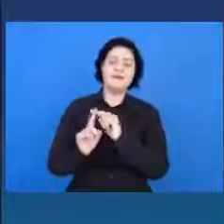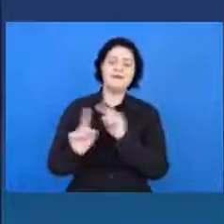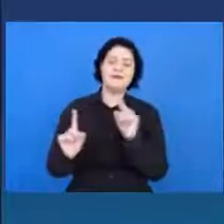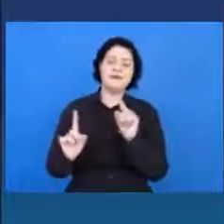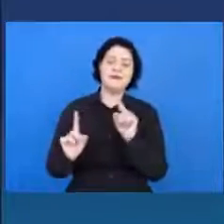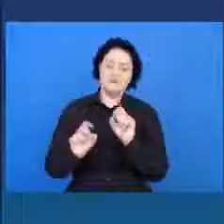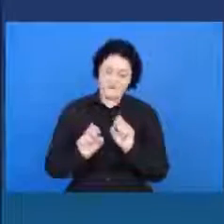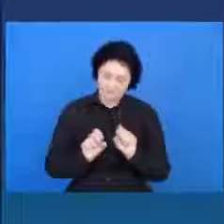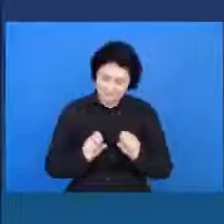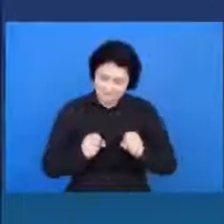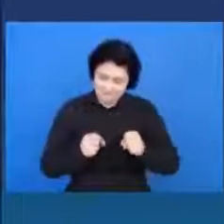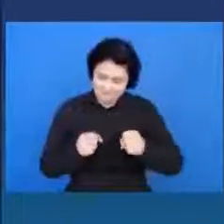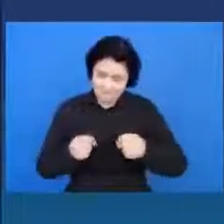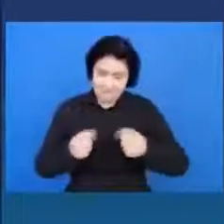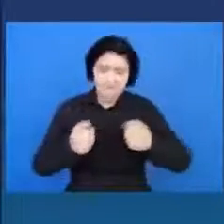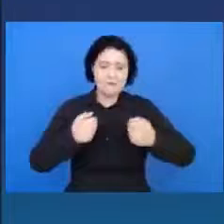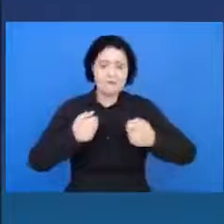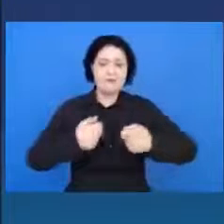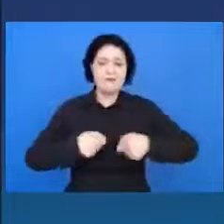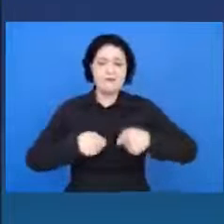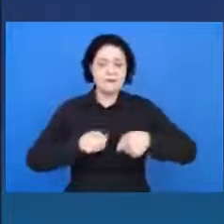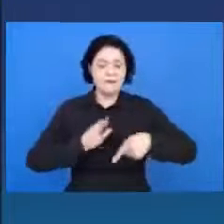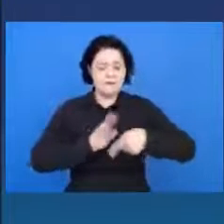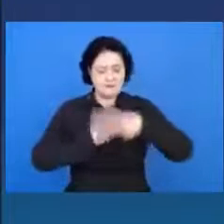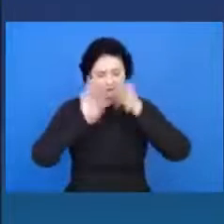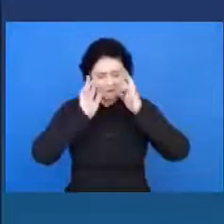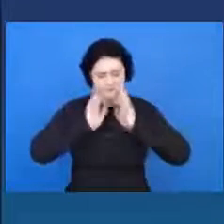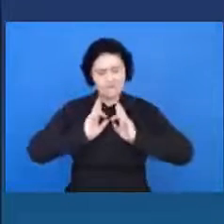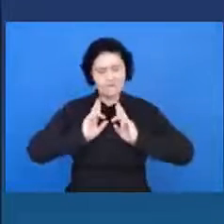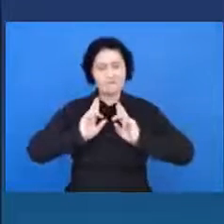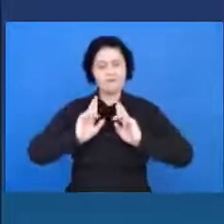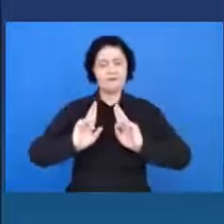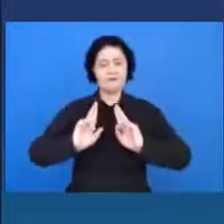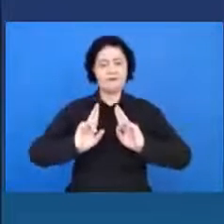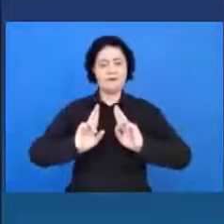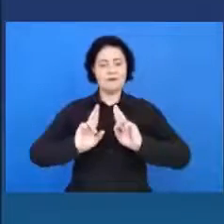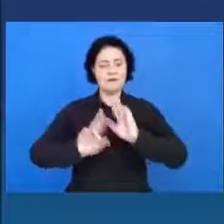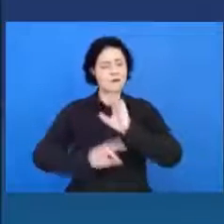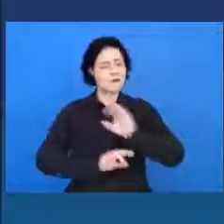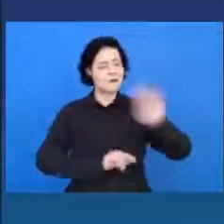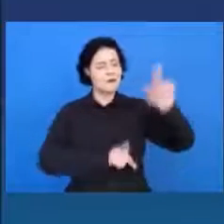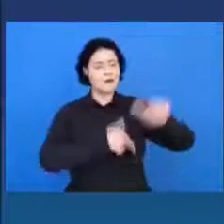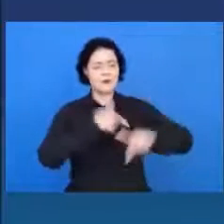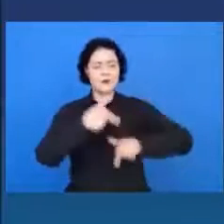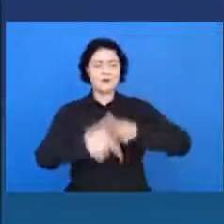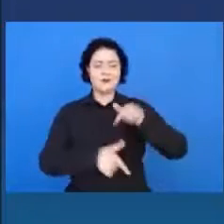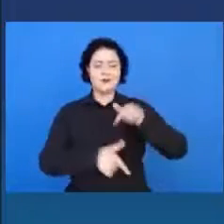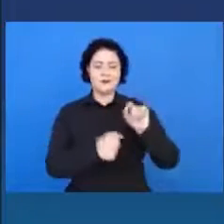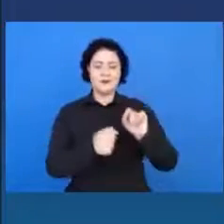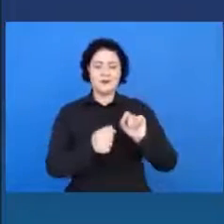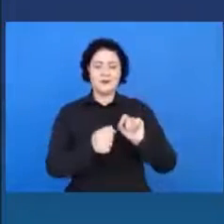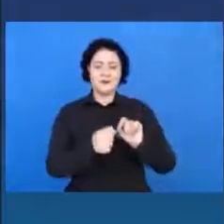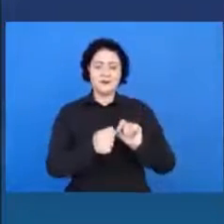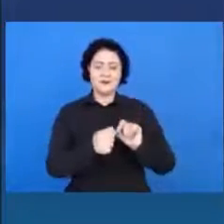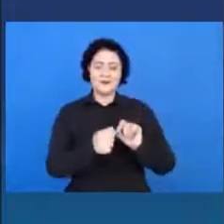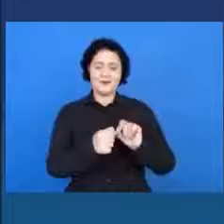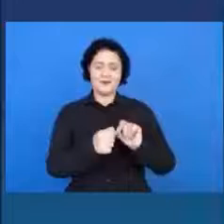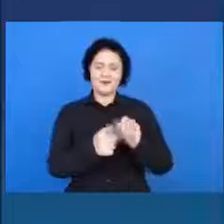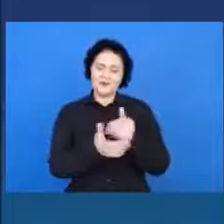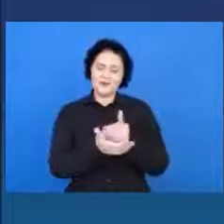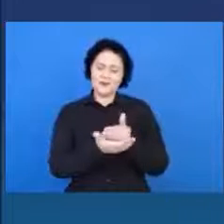esforcemo-nos ao menos para respeitar o fruto do trabalho divino e já é um belo